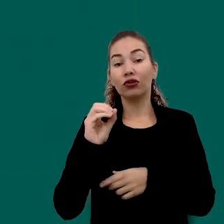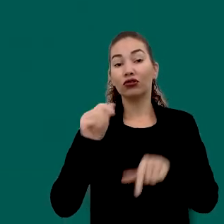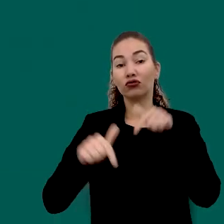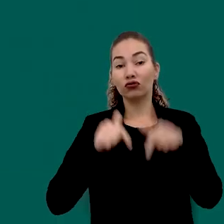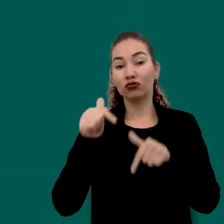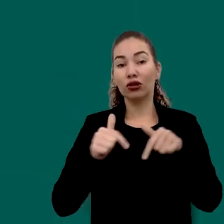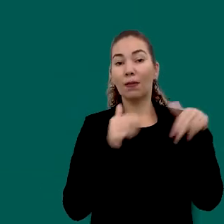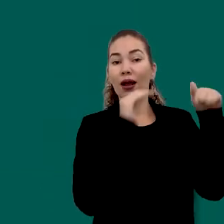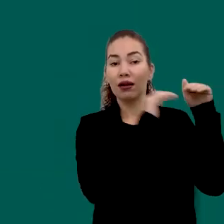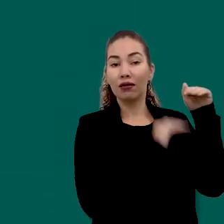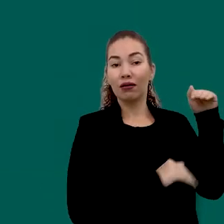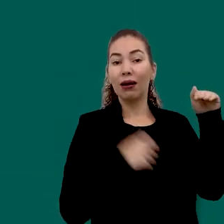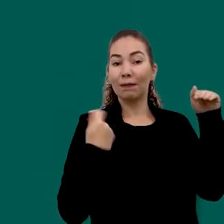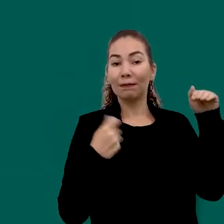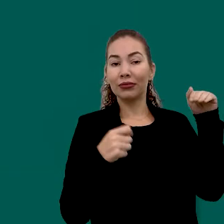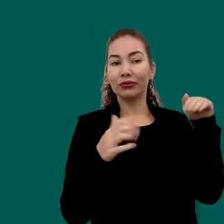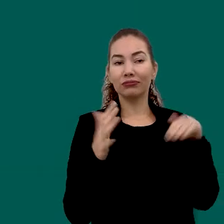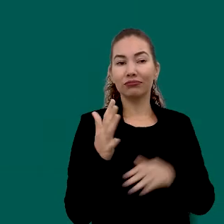de